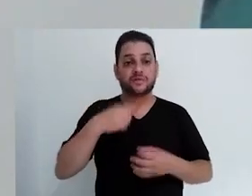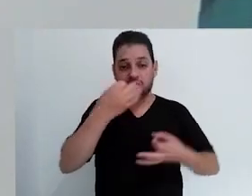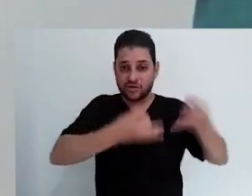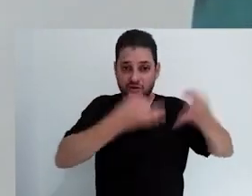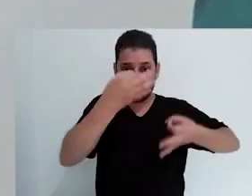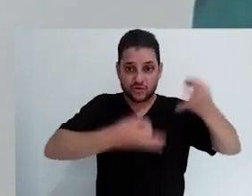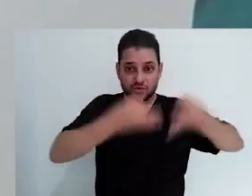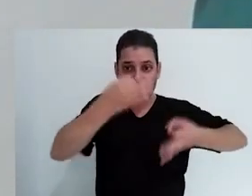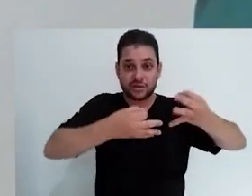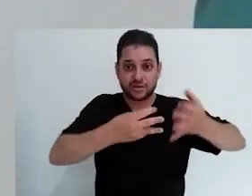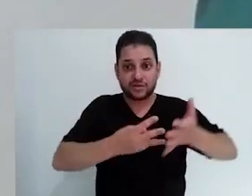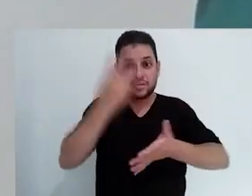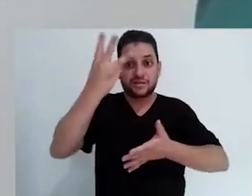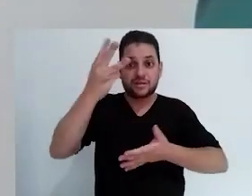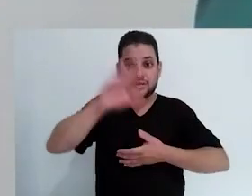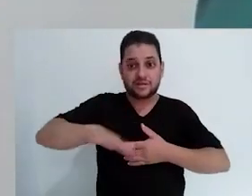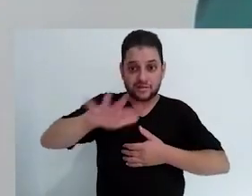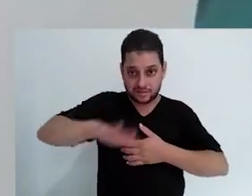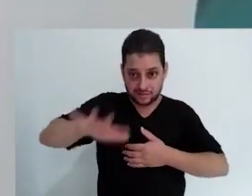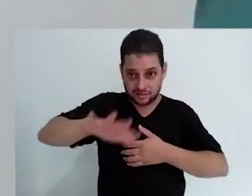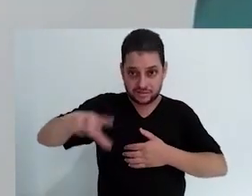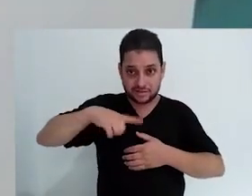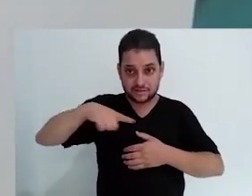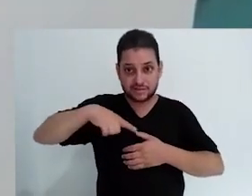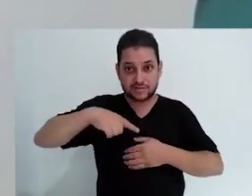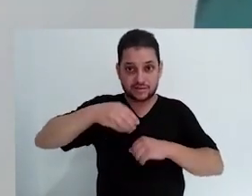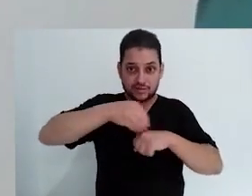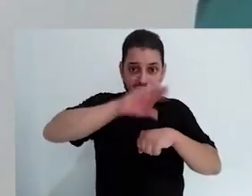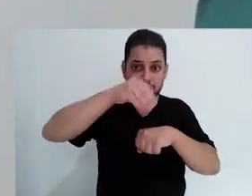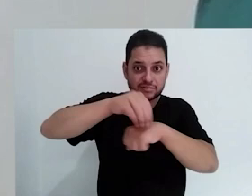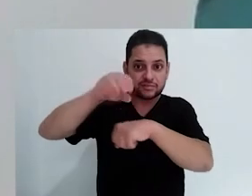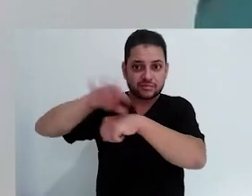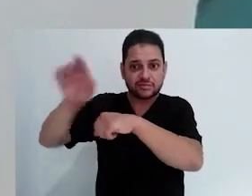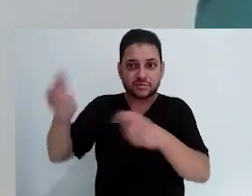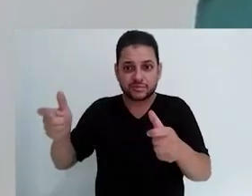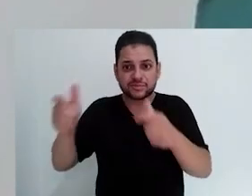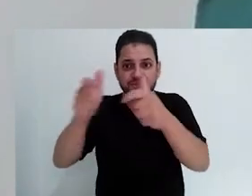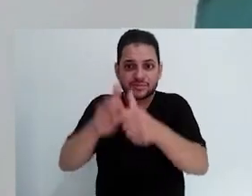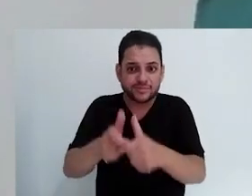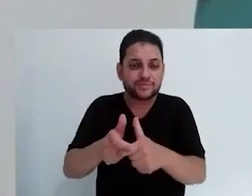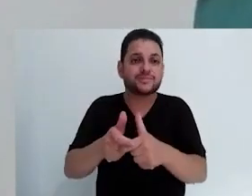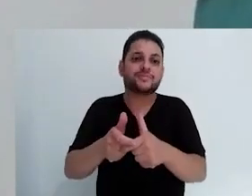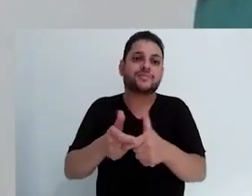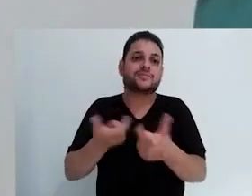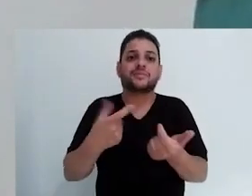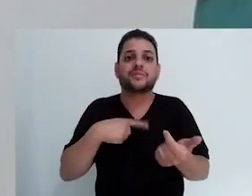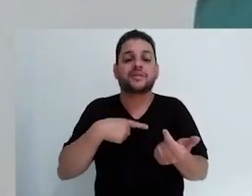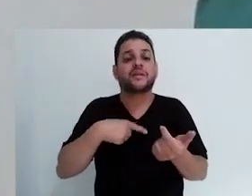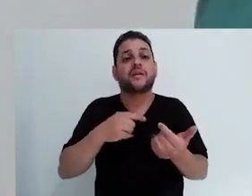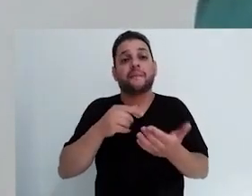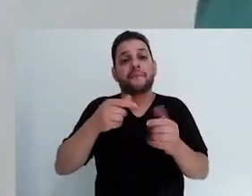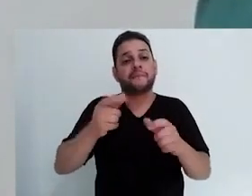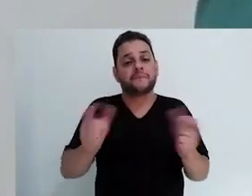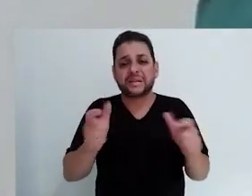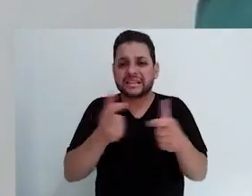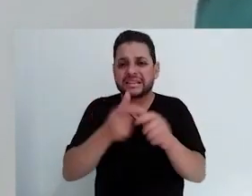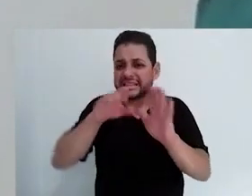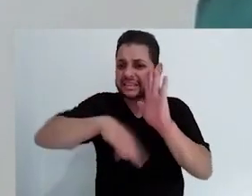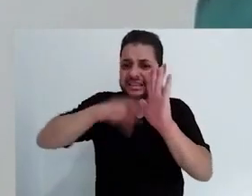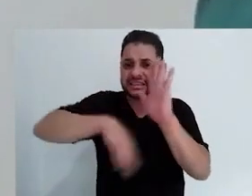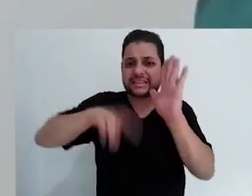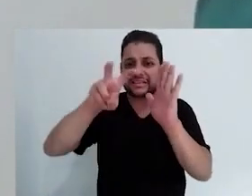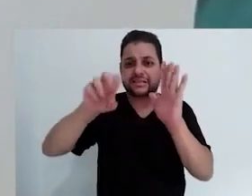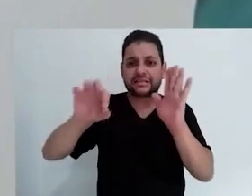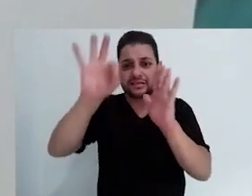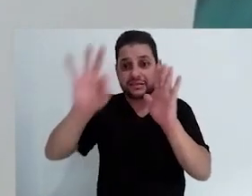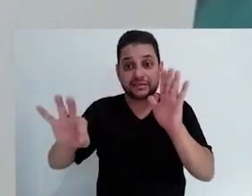terceira região, elas têm uma distribuição muito pequena, uma taxa de congestionamento muito pequena, menor do que 50% da média das demais